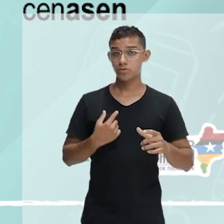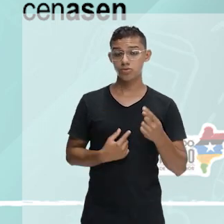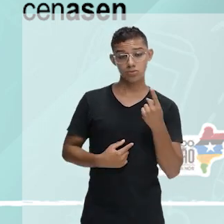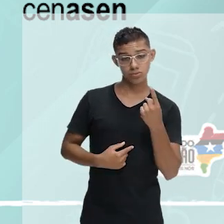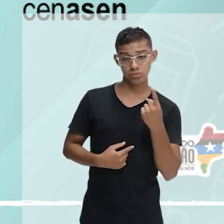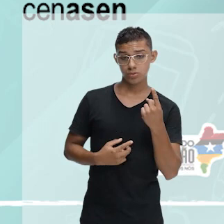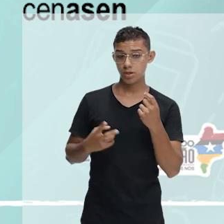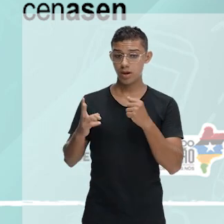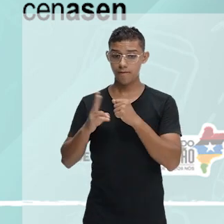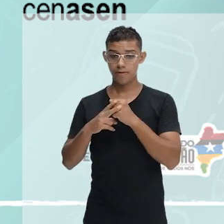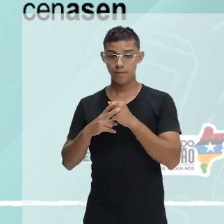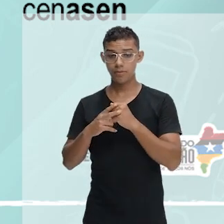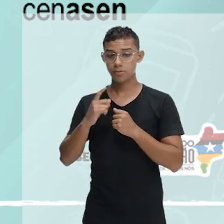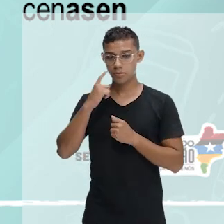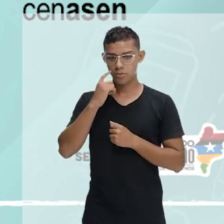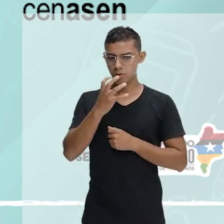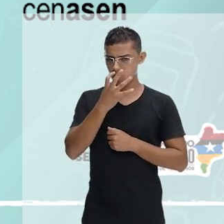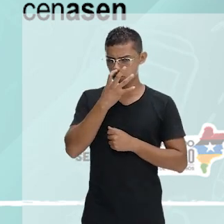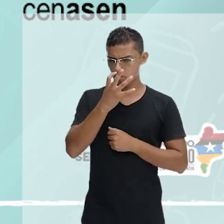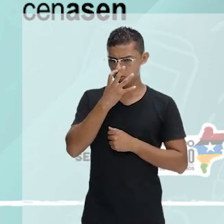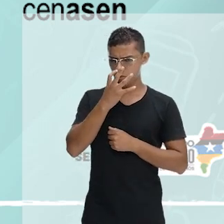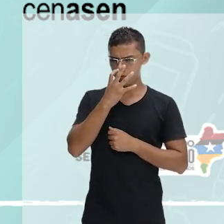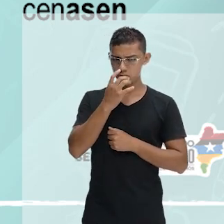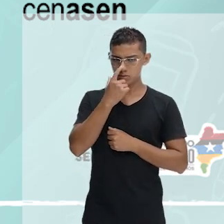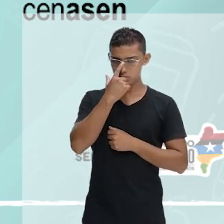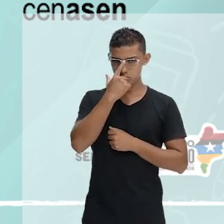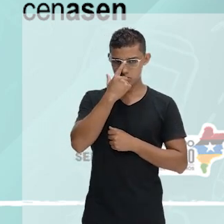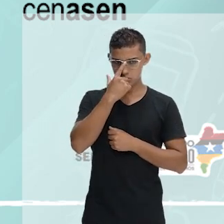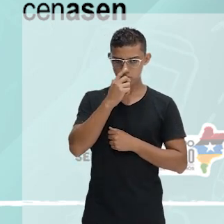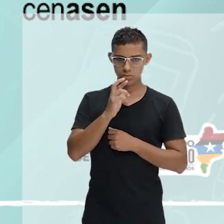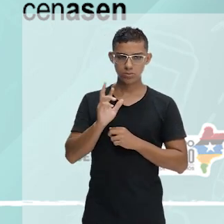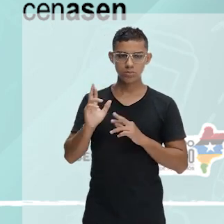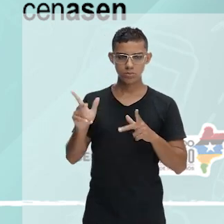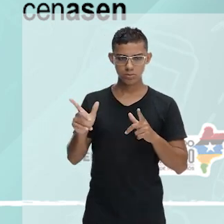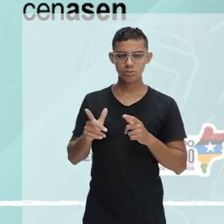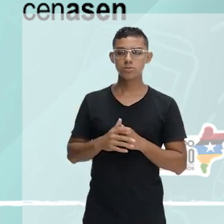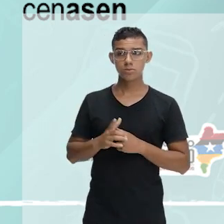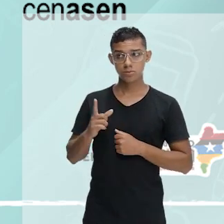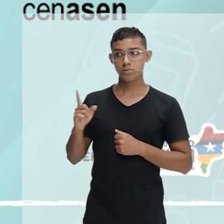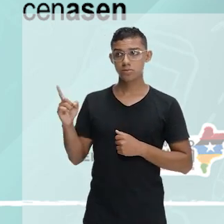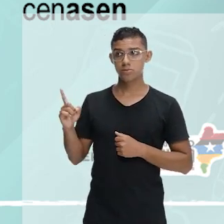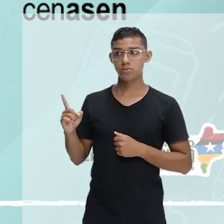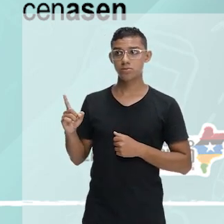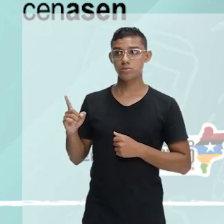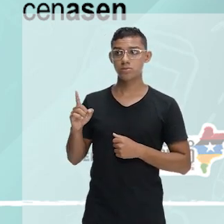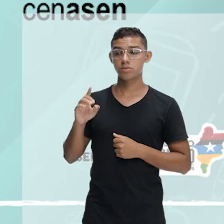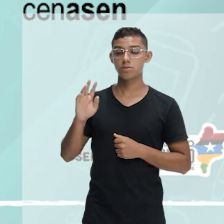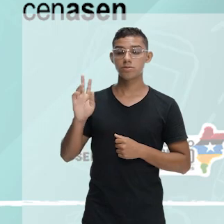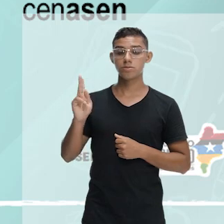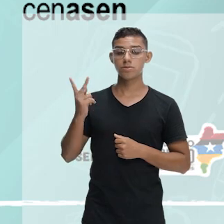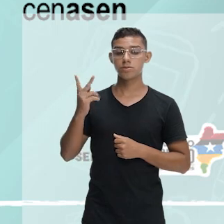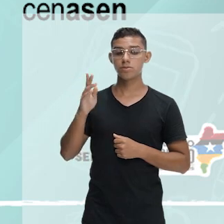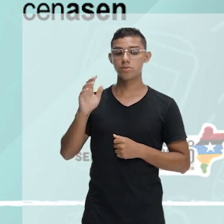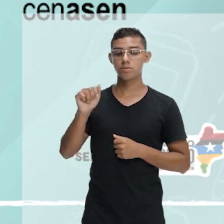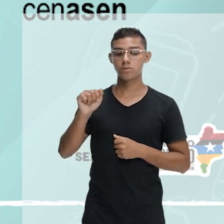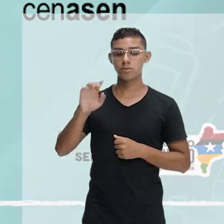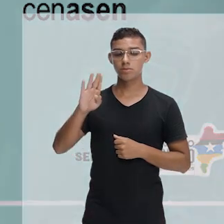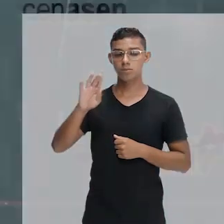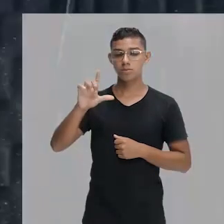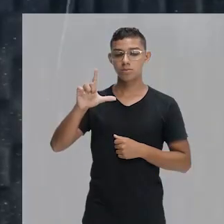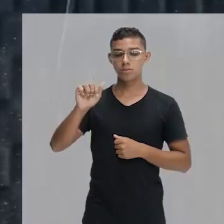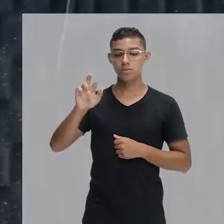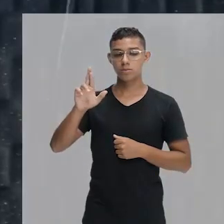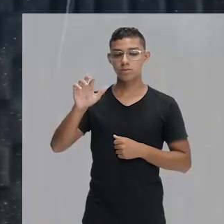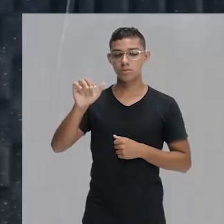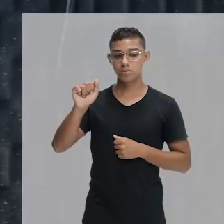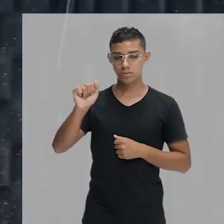verbo, tá? Mas se vocês observarem, vamos lá ver a diferença? Ó, hablará, hablará.